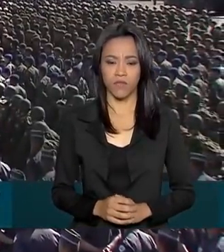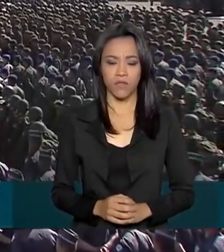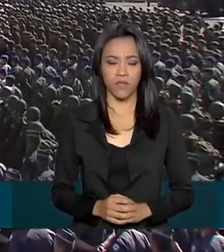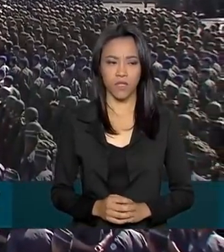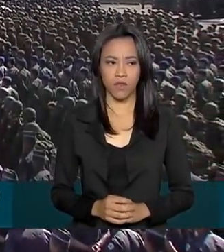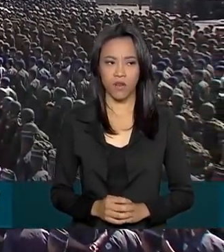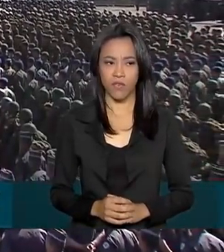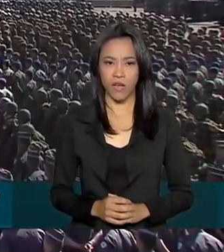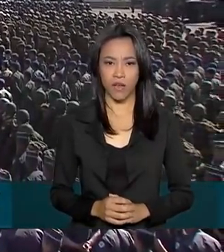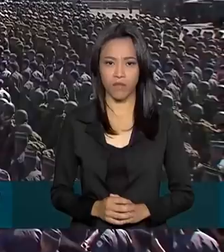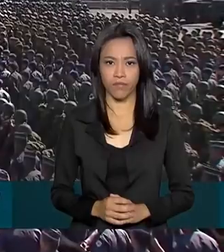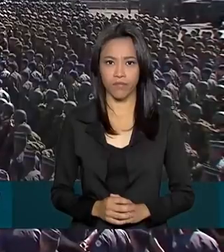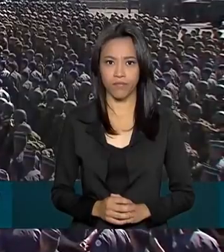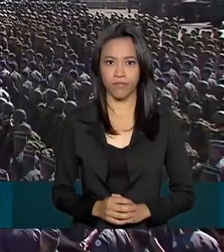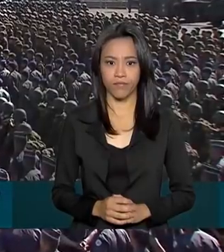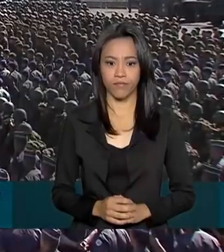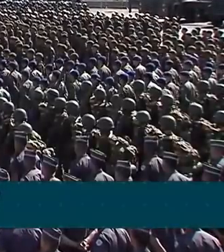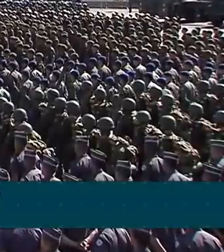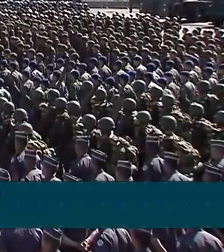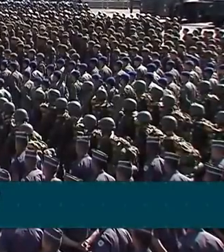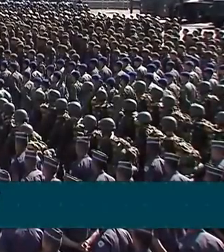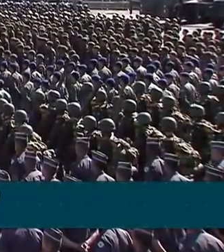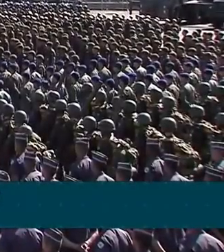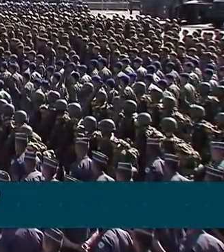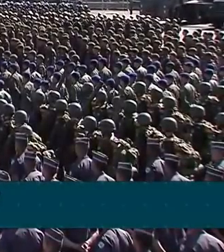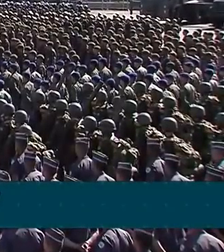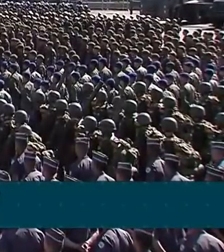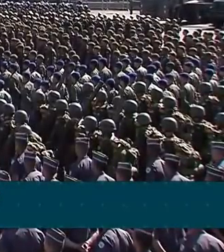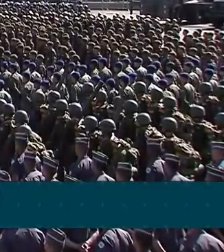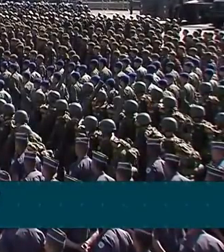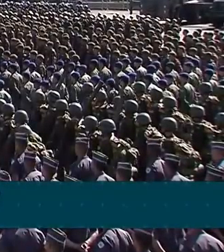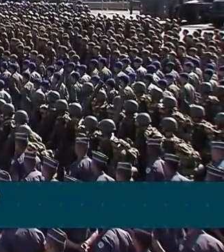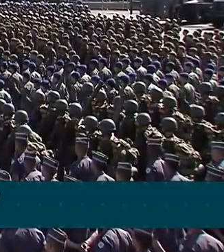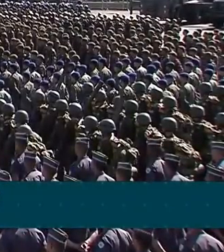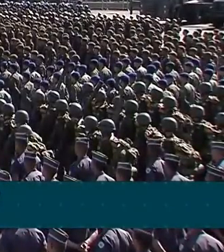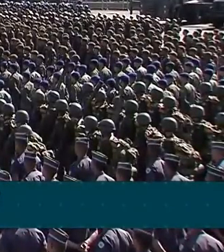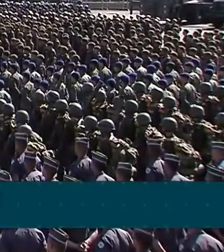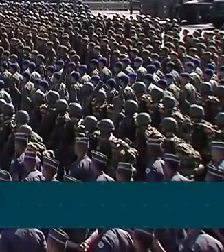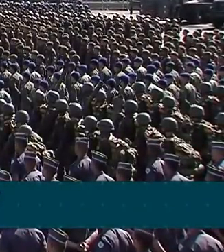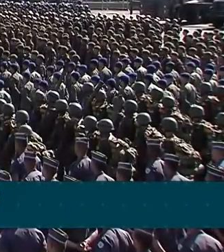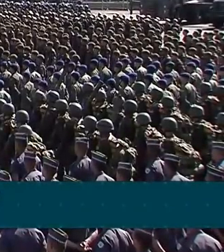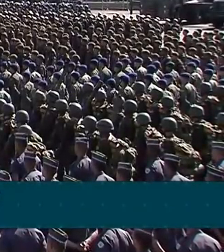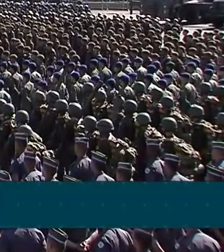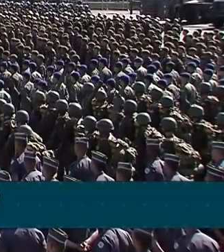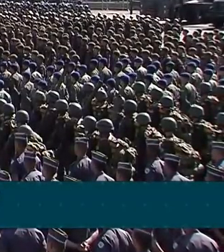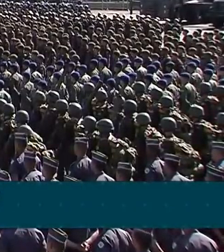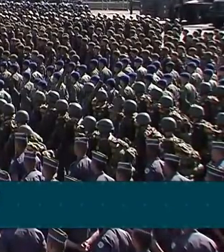união é a chave do sucesso do nosso Brasil.